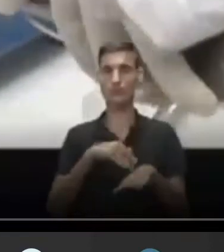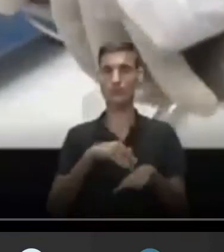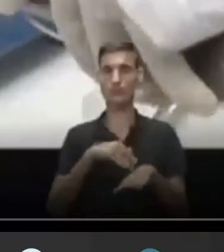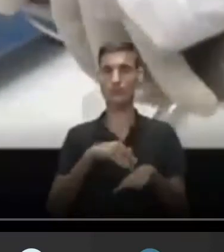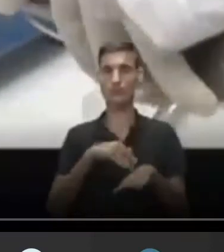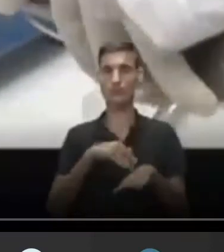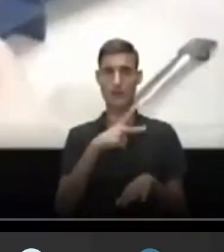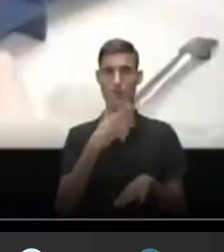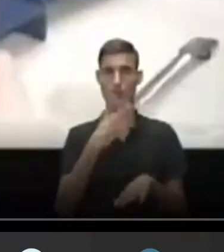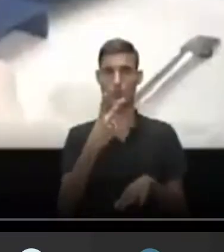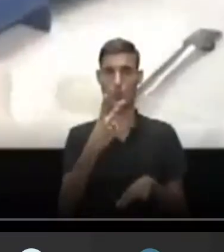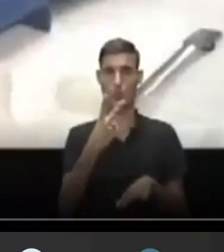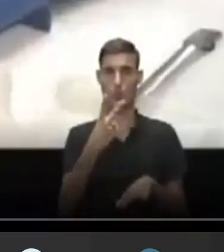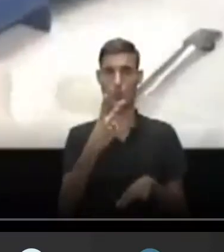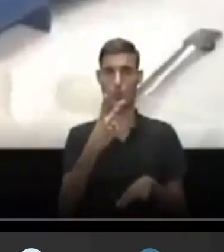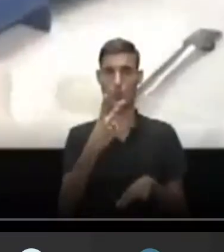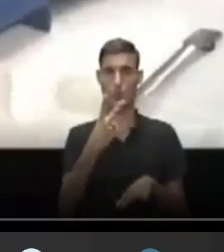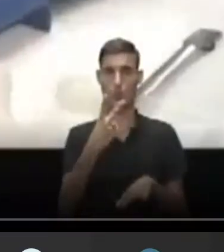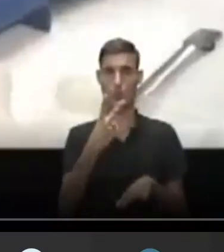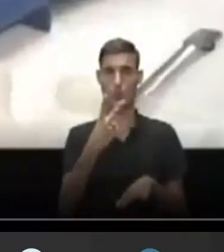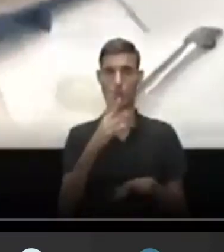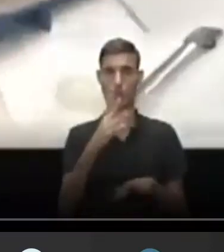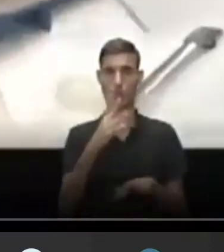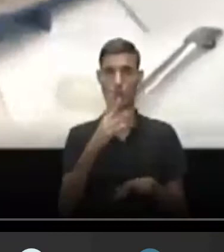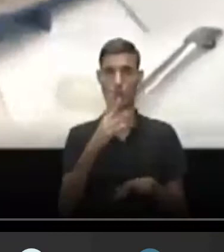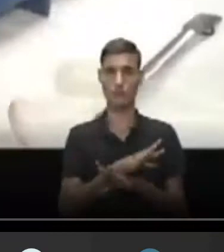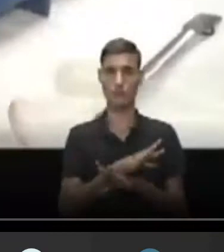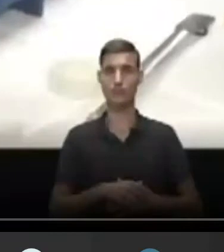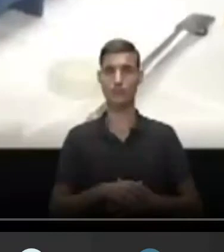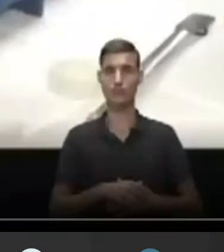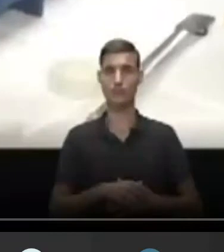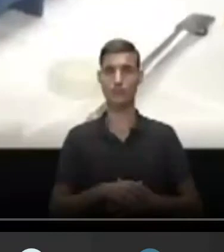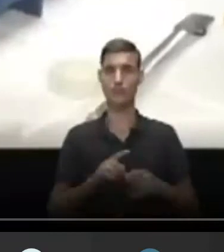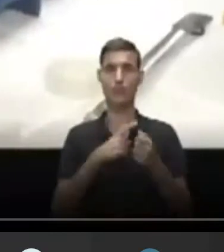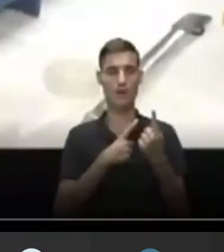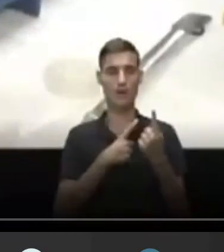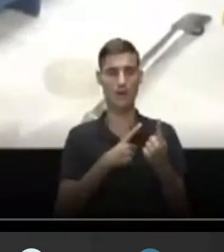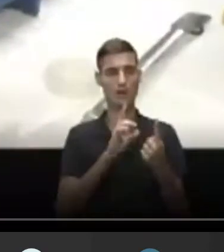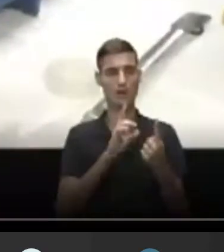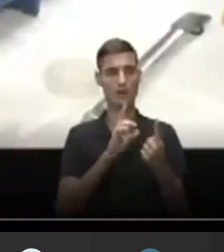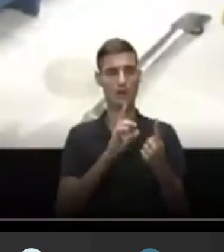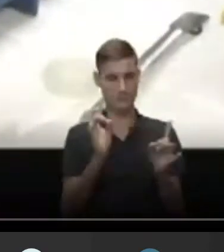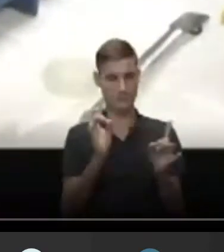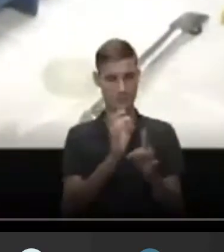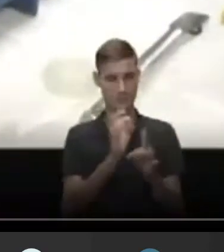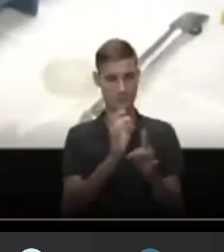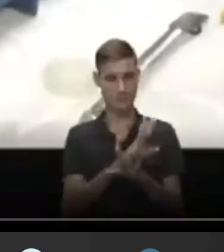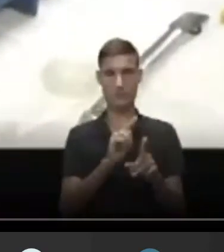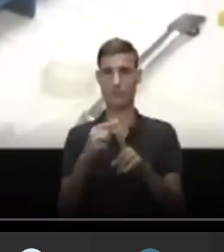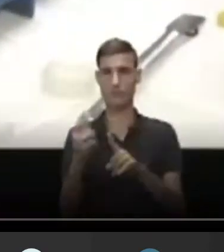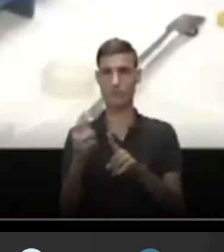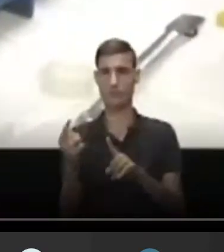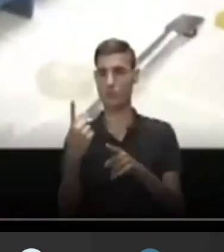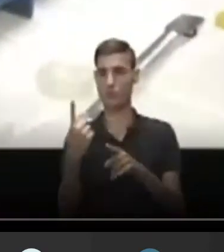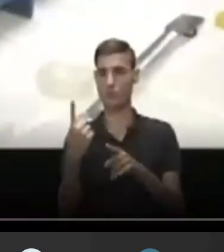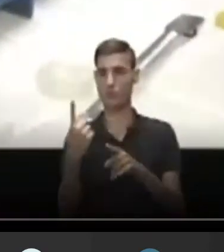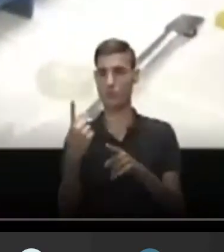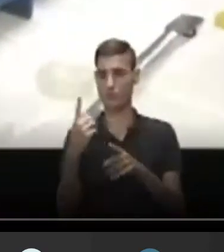do funil, você vai fazer. Você vai pegar 250 ml de éter, e não façam